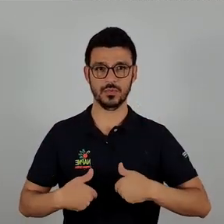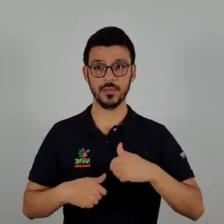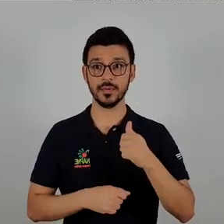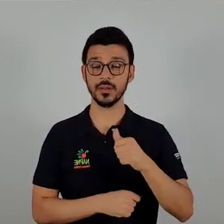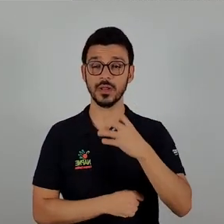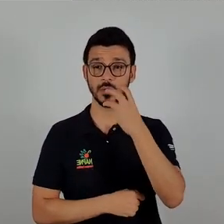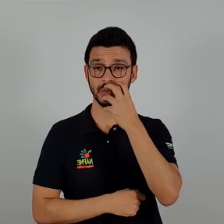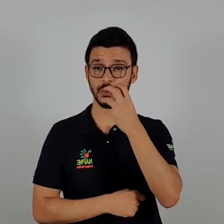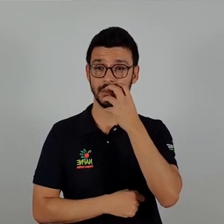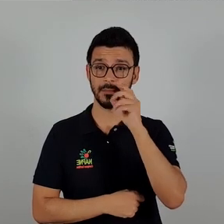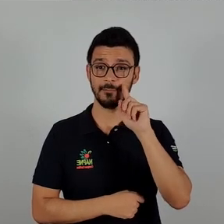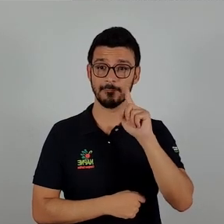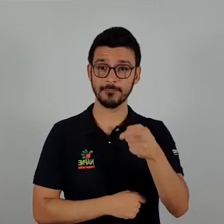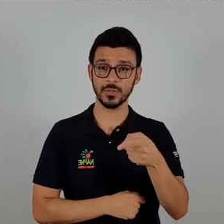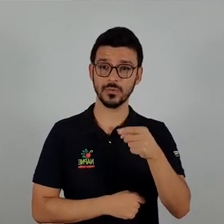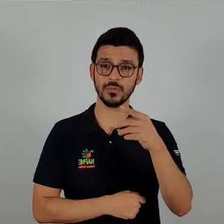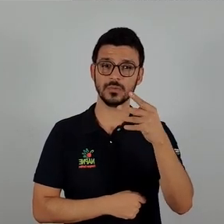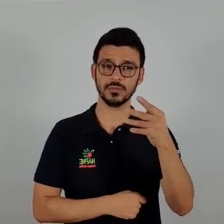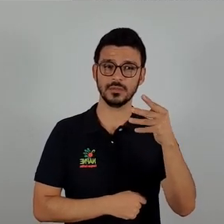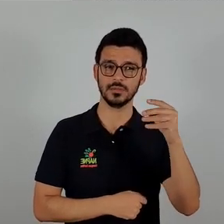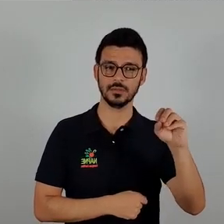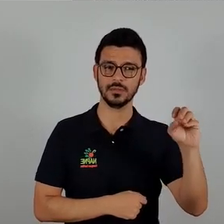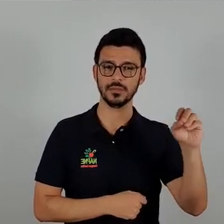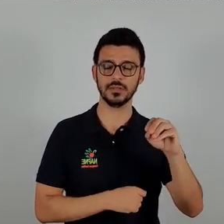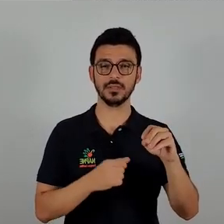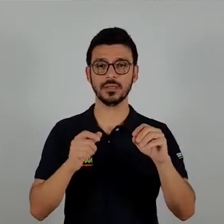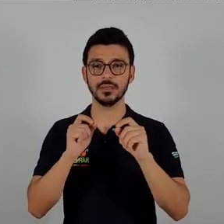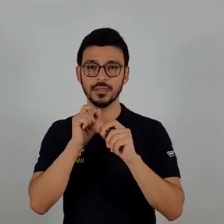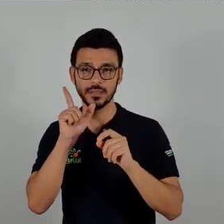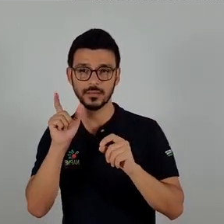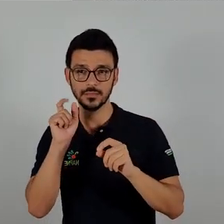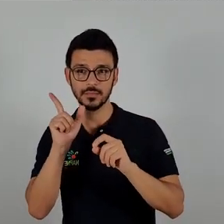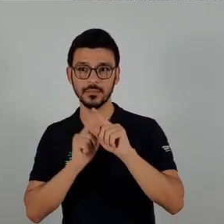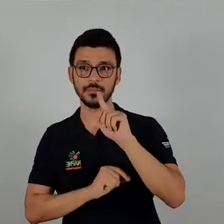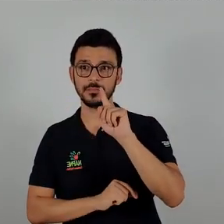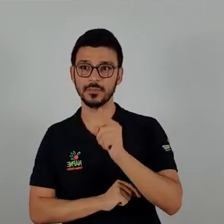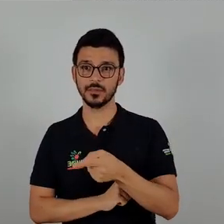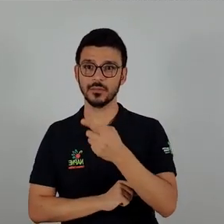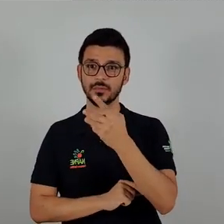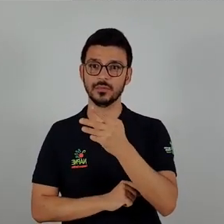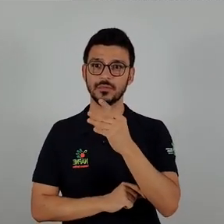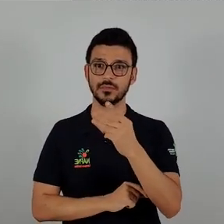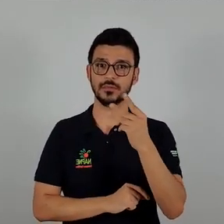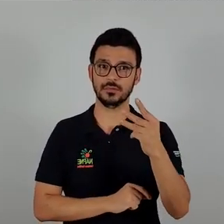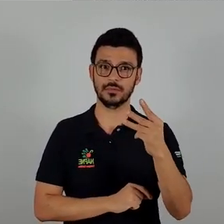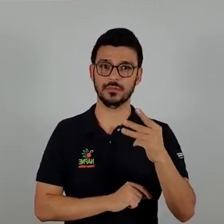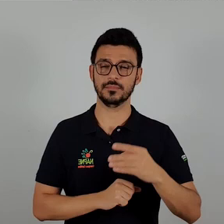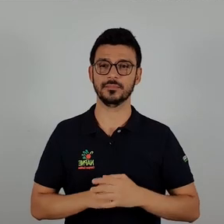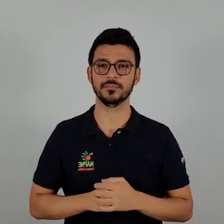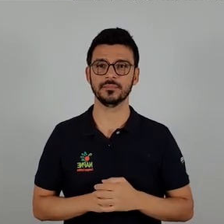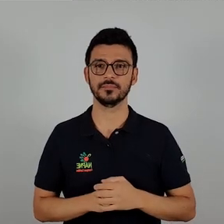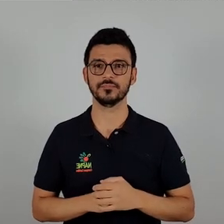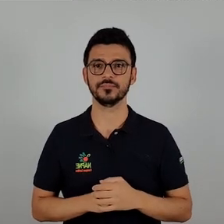seus tutores também? Quero levar minha cadelinha, mas estou compreendendo que também preciso me tratar com a terapia chinesa.